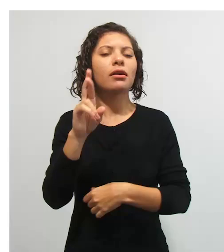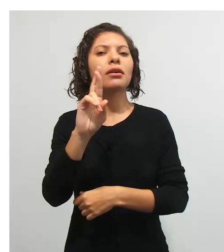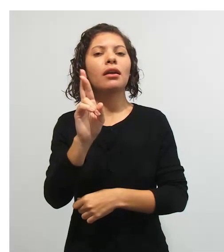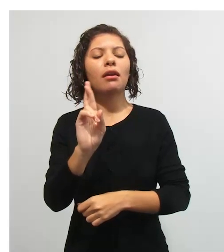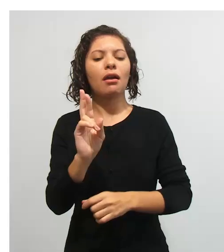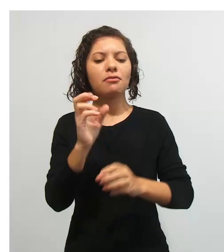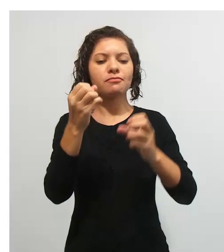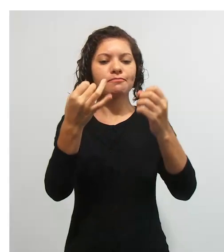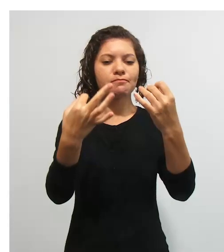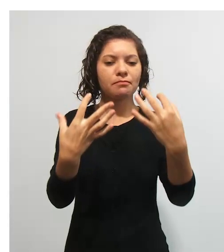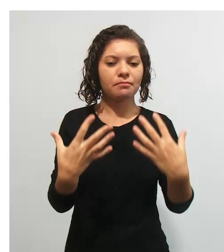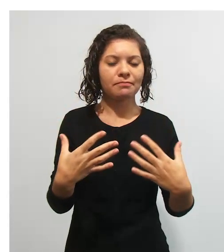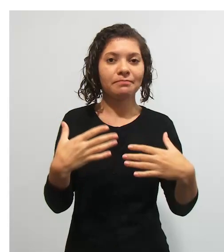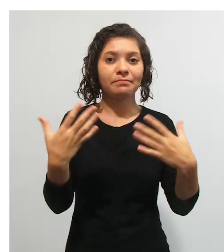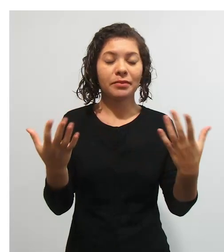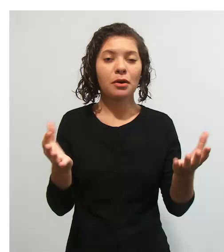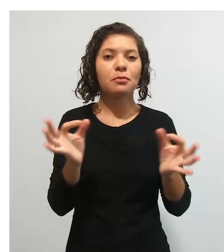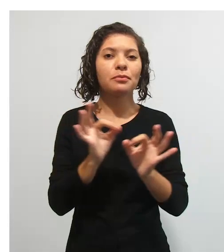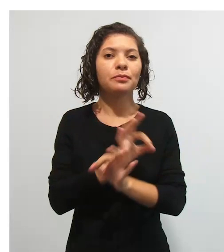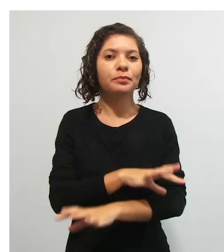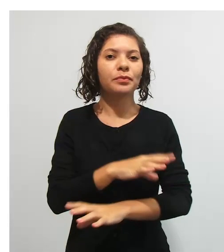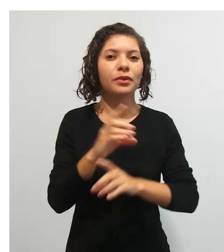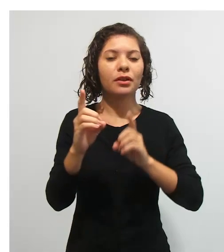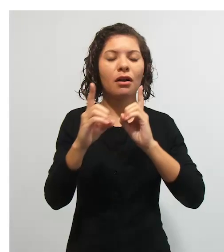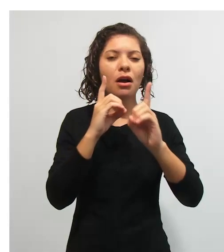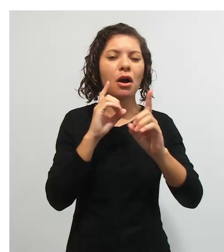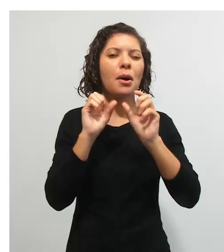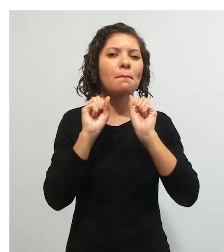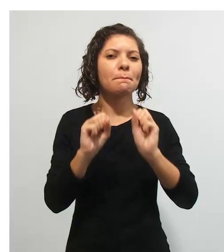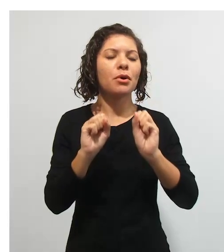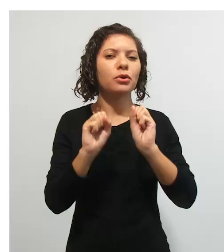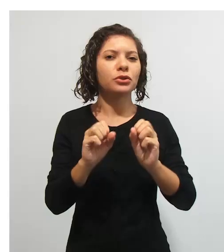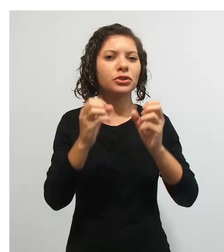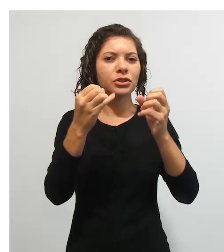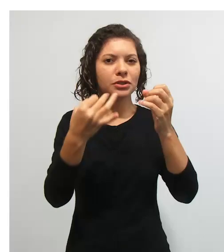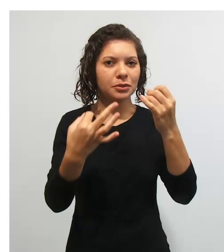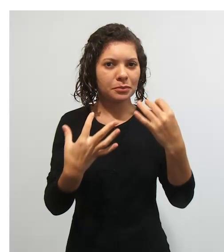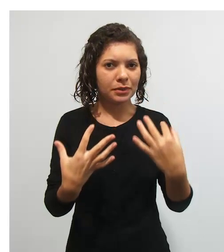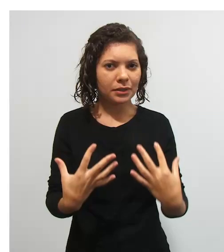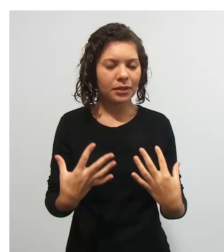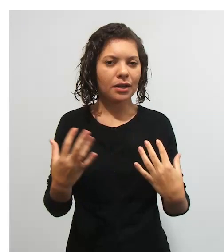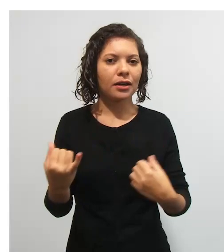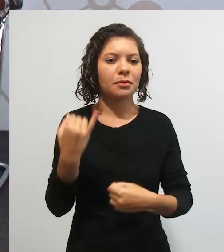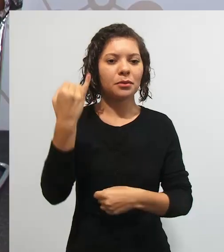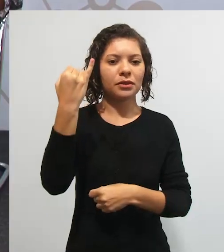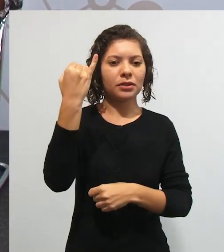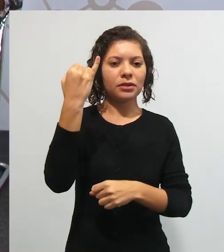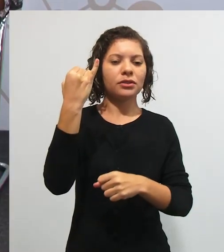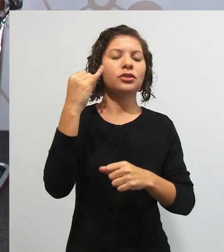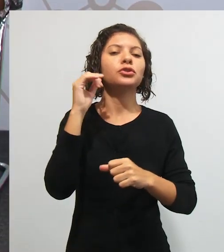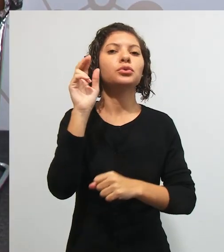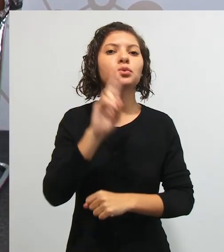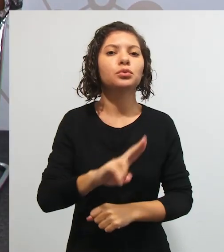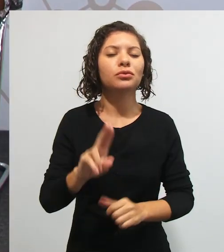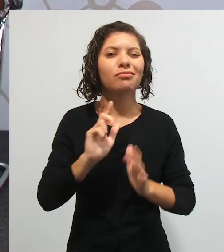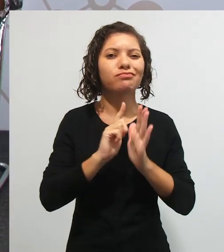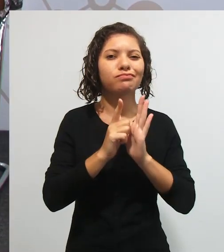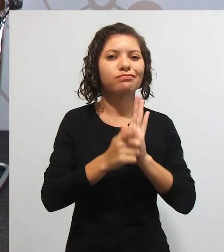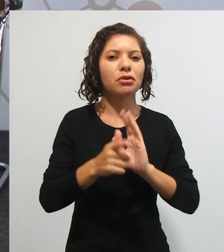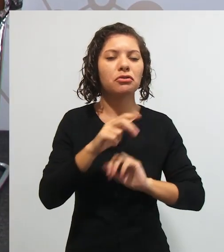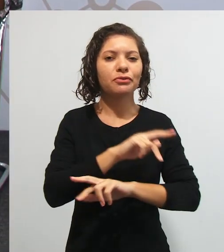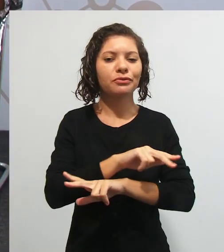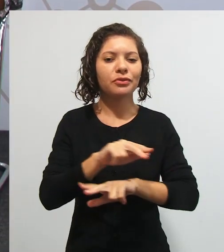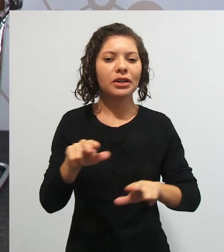dizer. Então, para encerrar o nosso diálogo, fale um pouco mais sobre a importância de se trabalhar com os diferentes gêneros textuais no processo